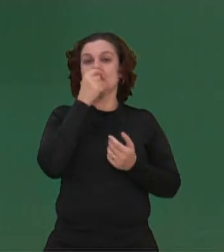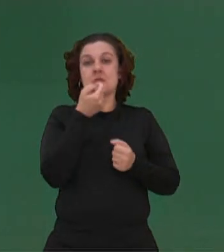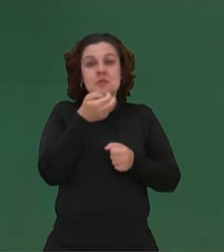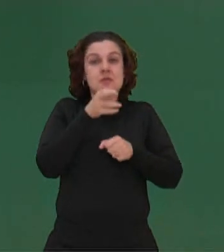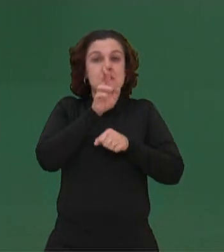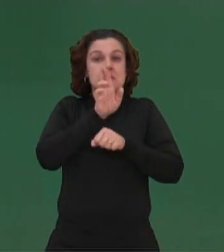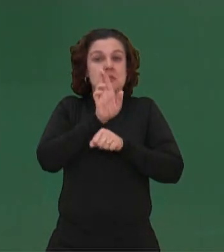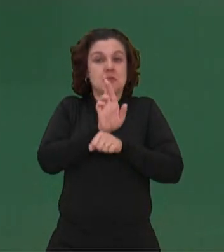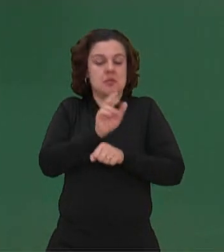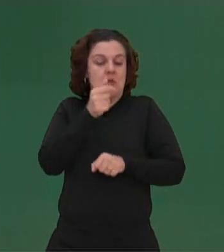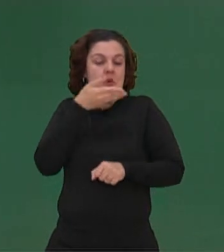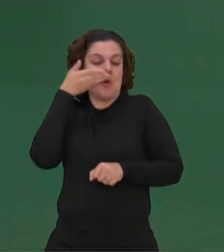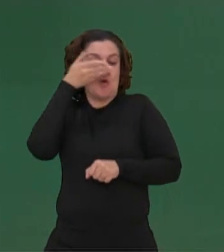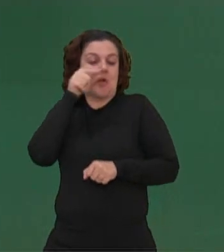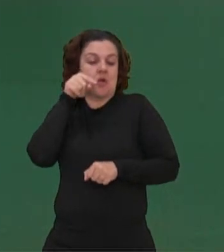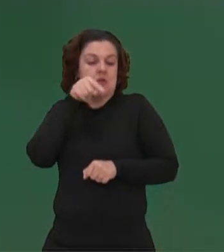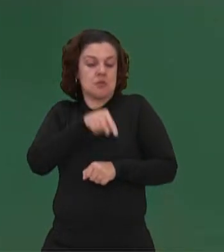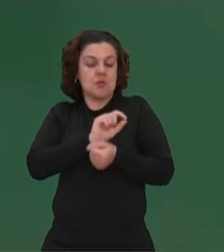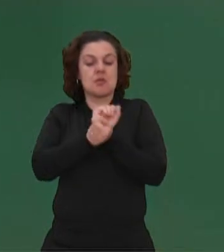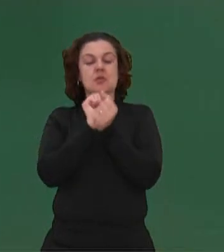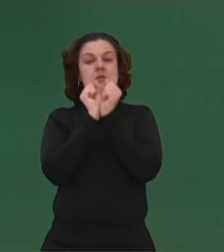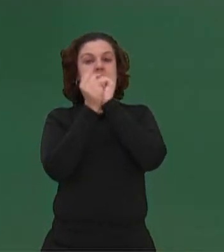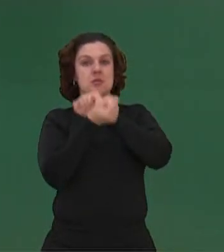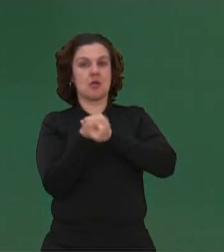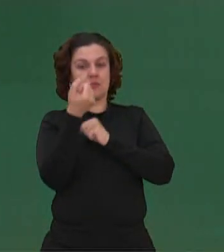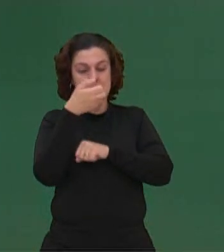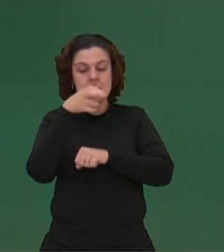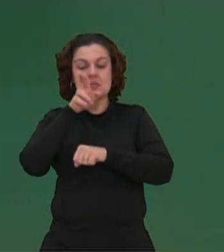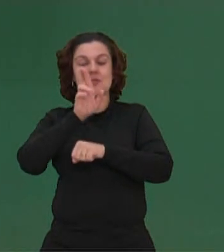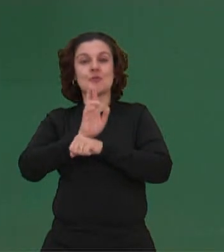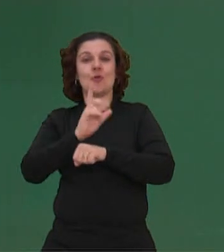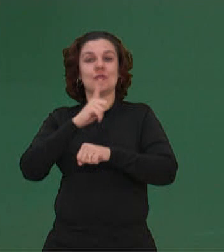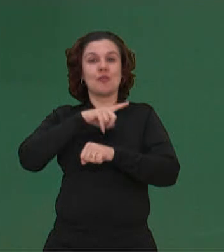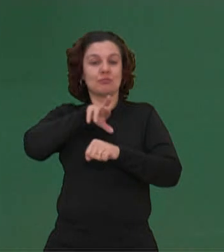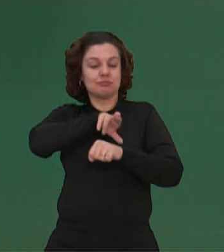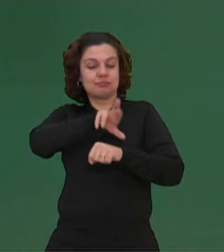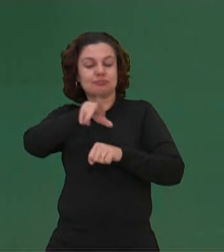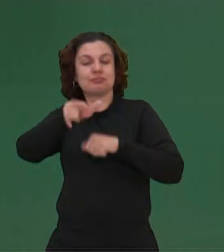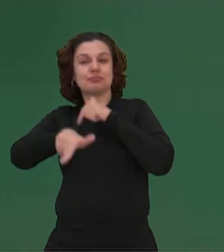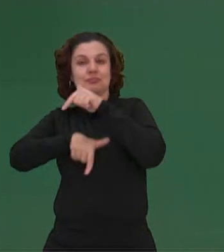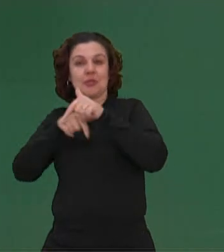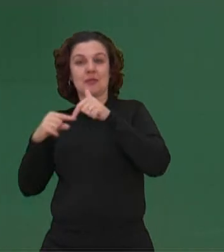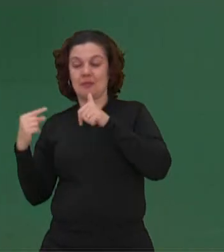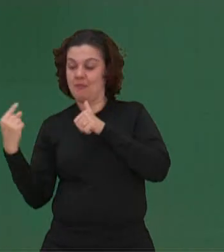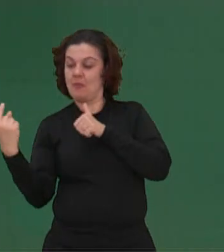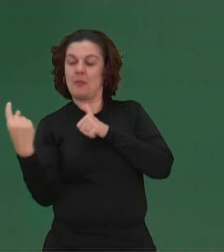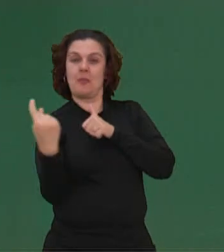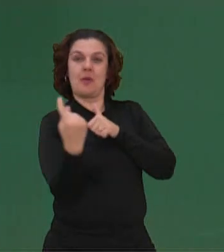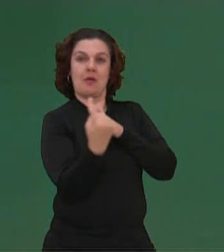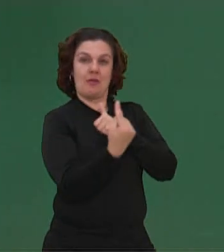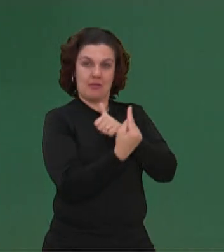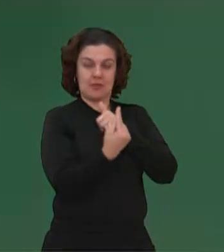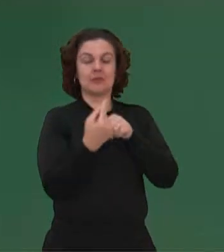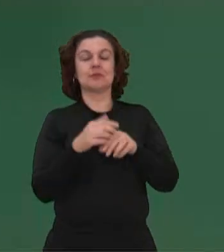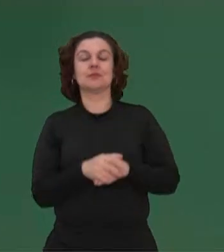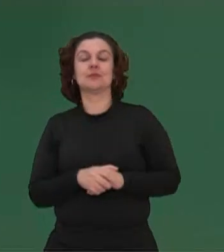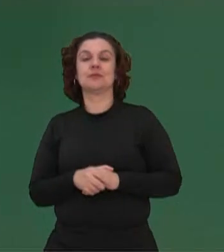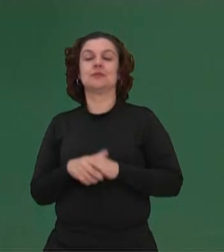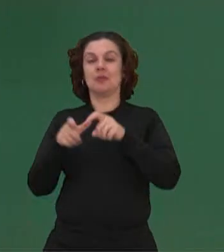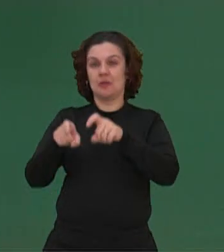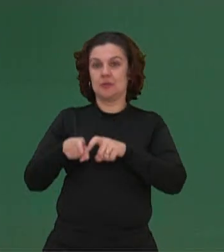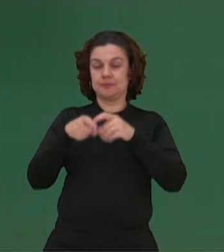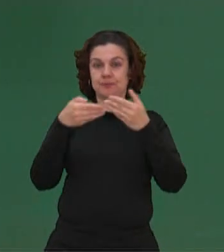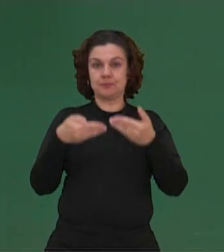de engenho. Além de escravo e senhor de engenho, havia outras ocupações também periféricas a essa produção